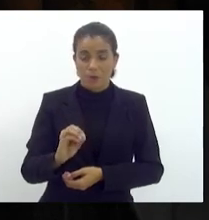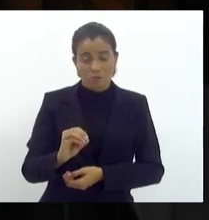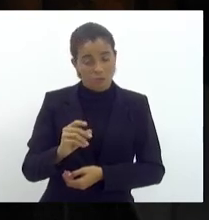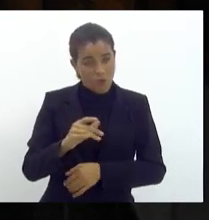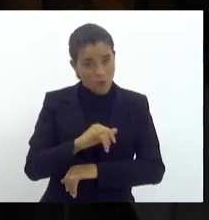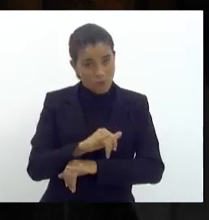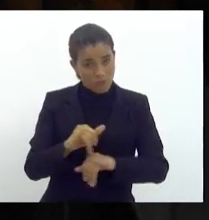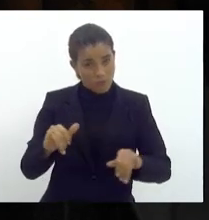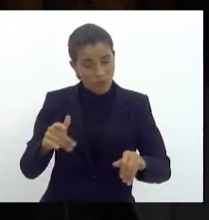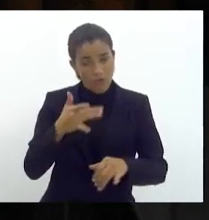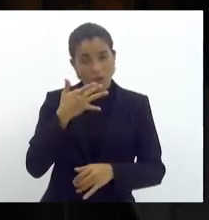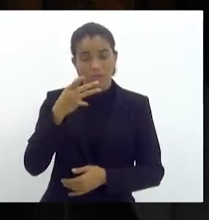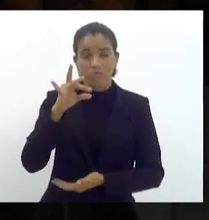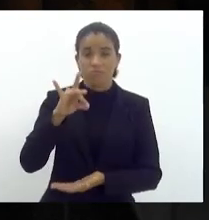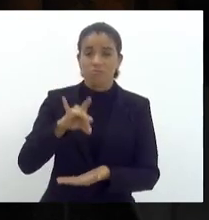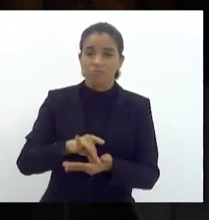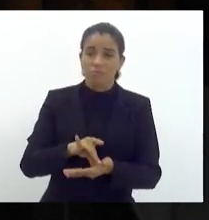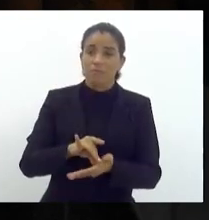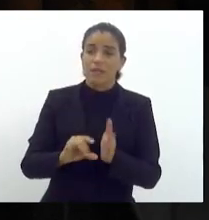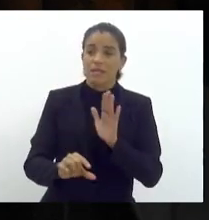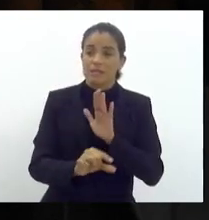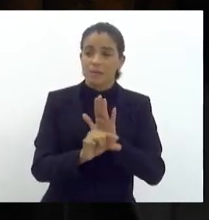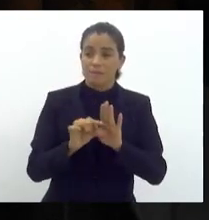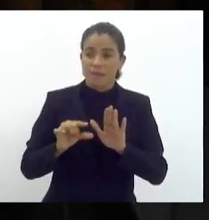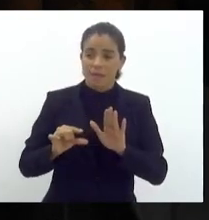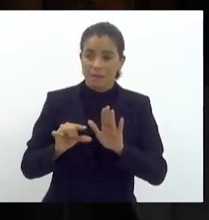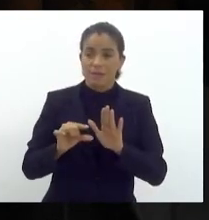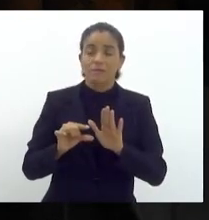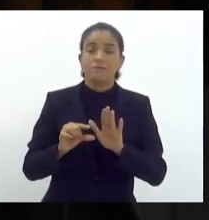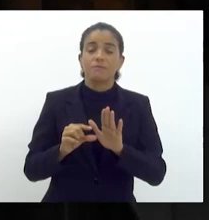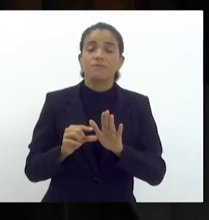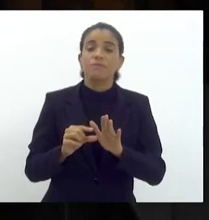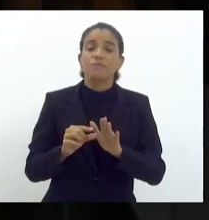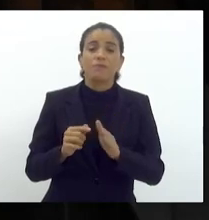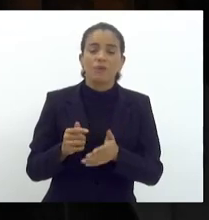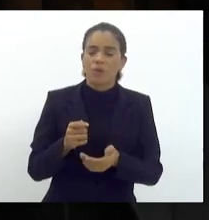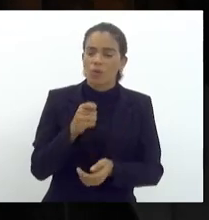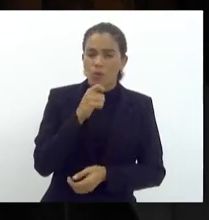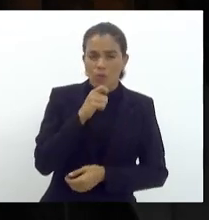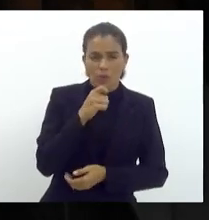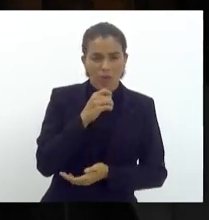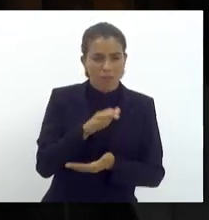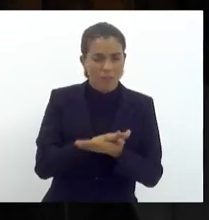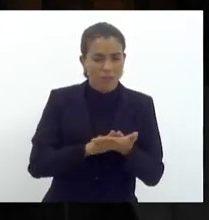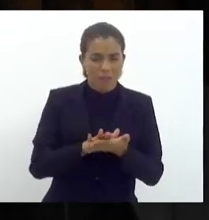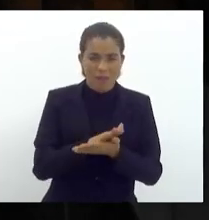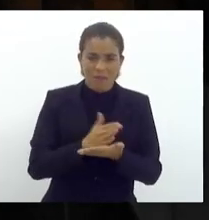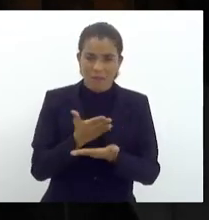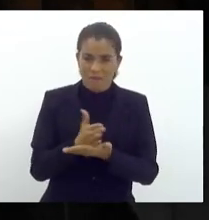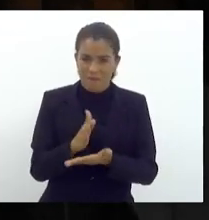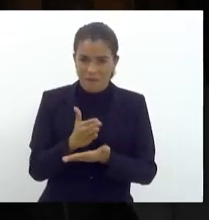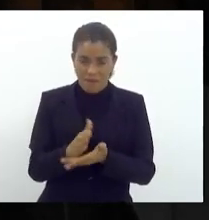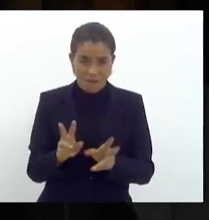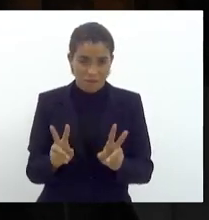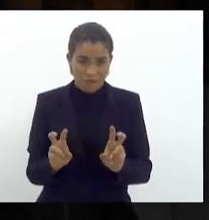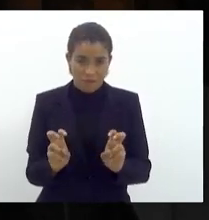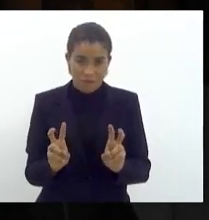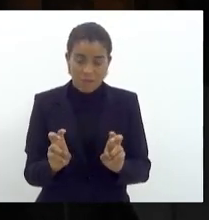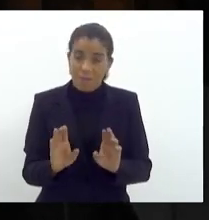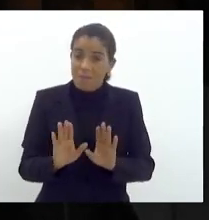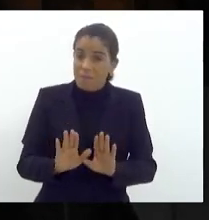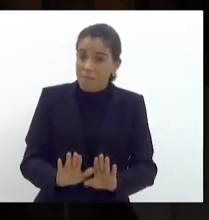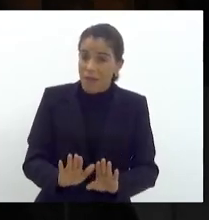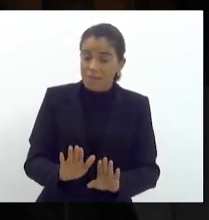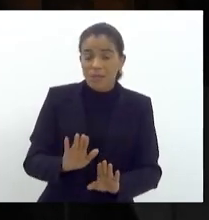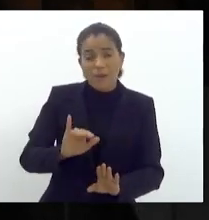esta emenda de tiro que não tem a ver com este tema eu reconheço mas